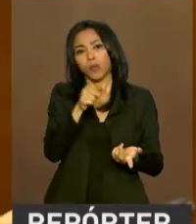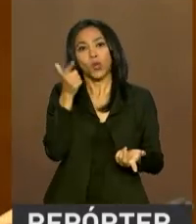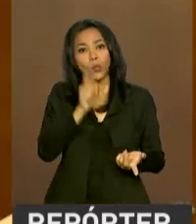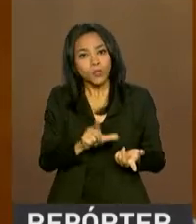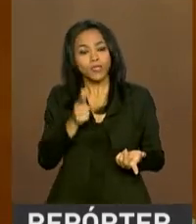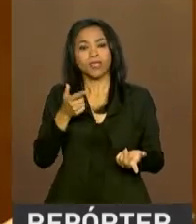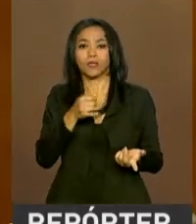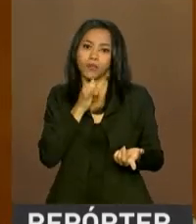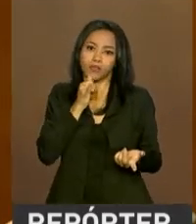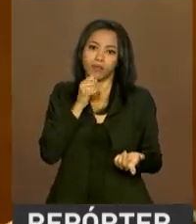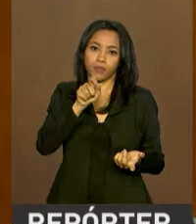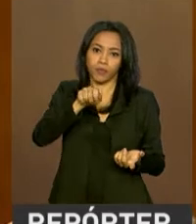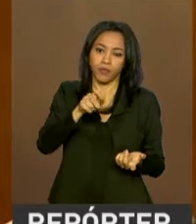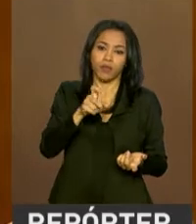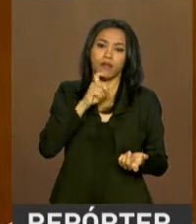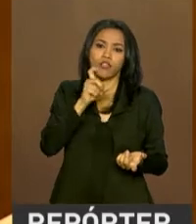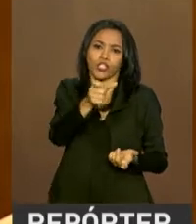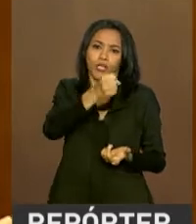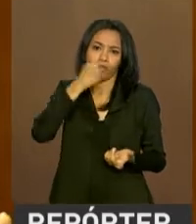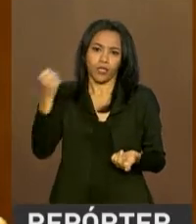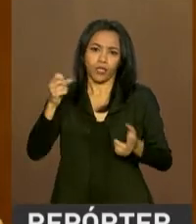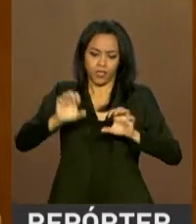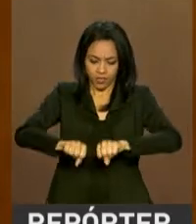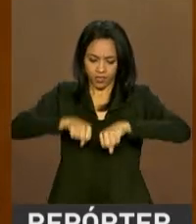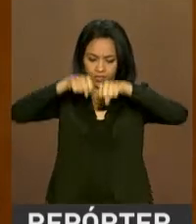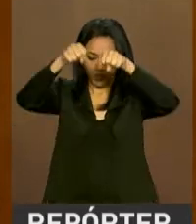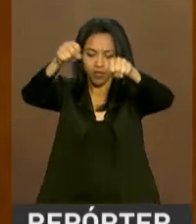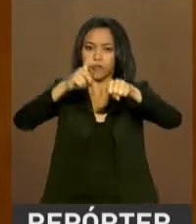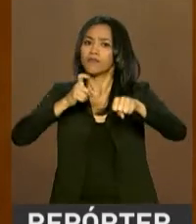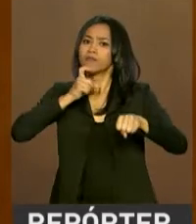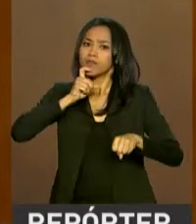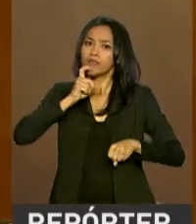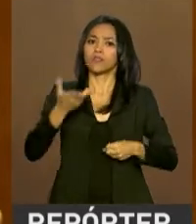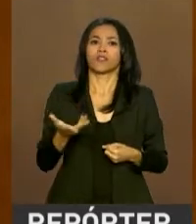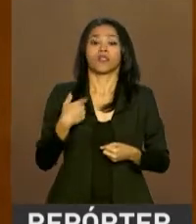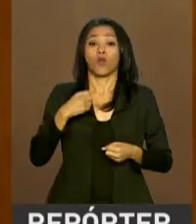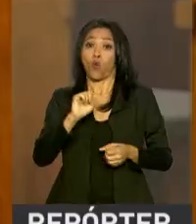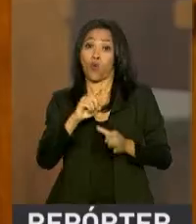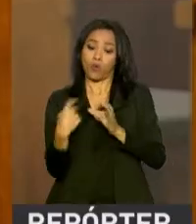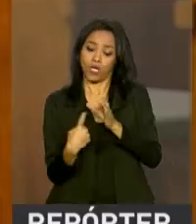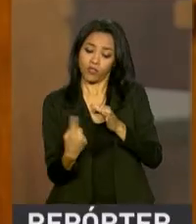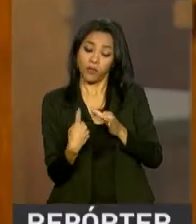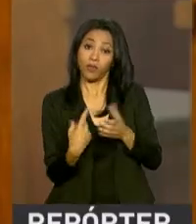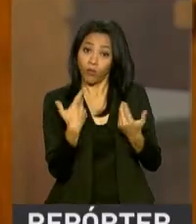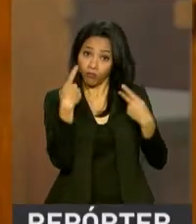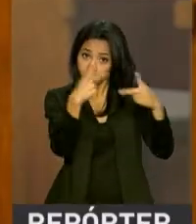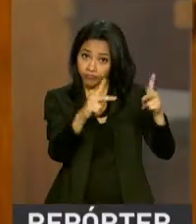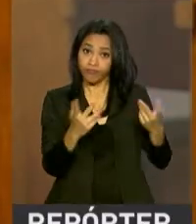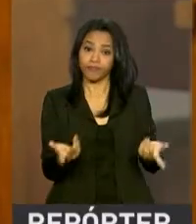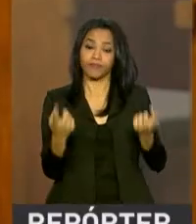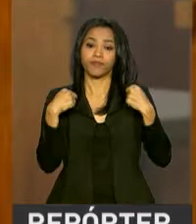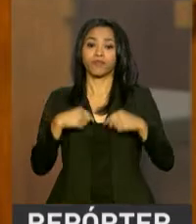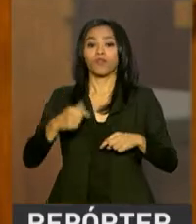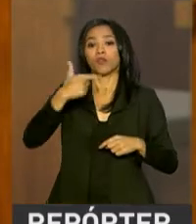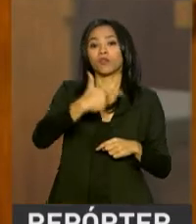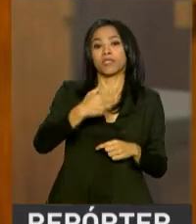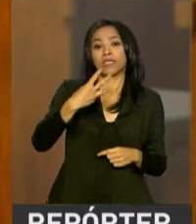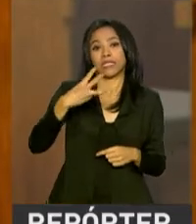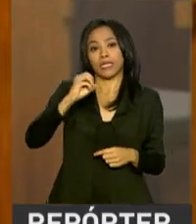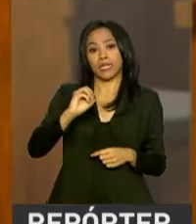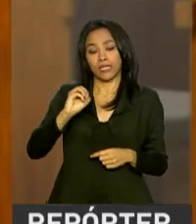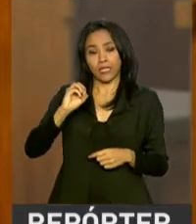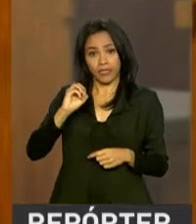ligar uma geladeira ligar em um freezer ligar uma é um liquidificador cerca de 234 mil